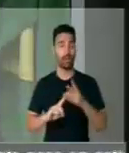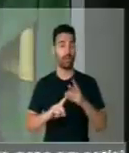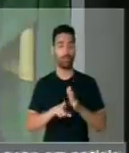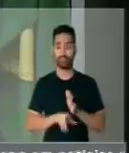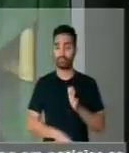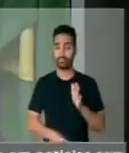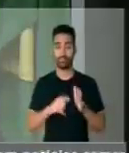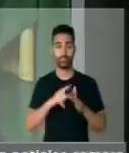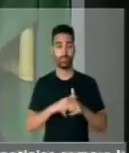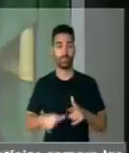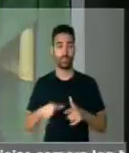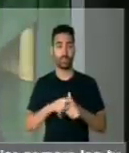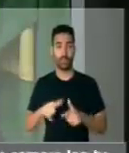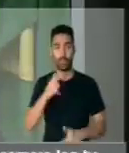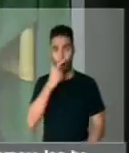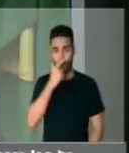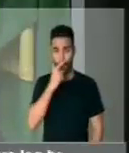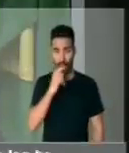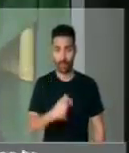problema.